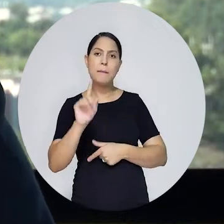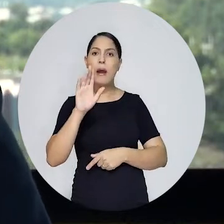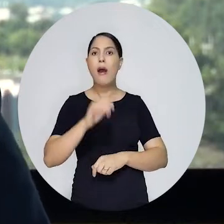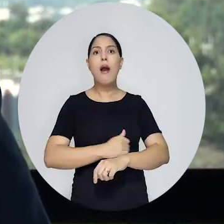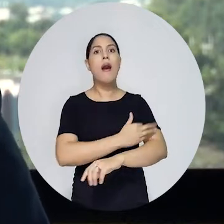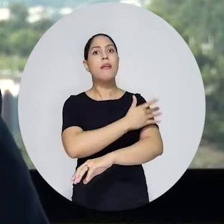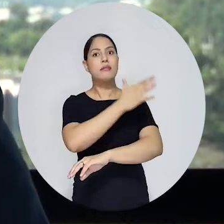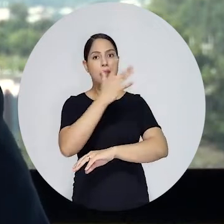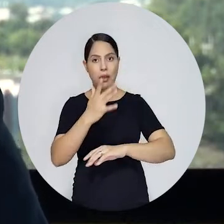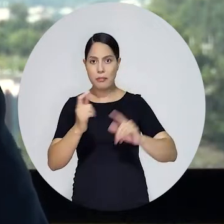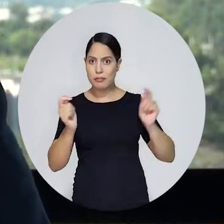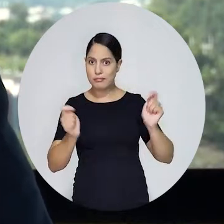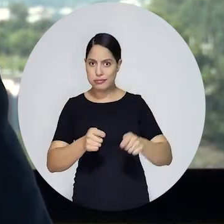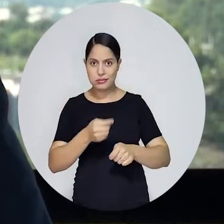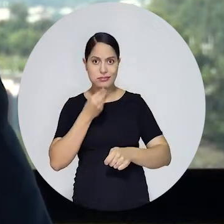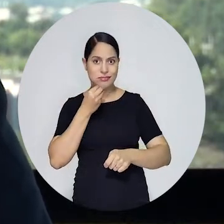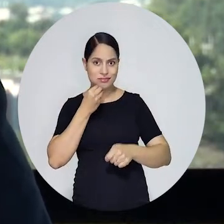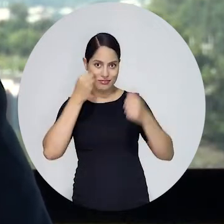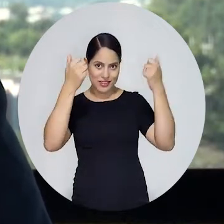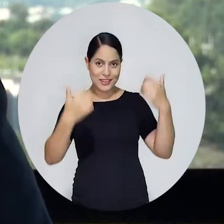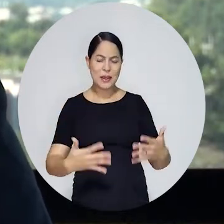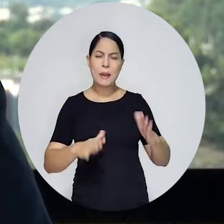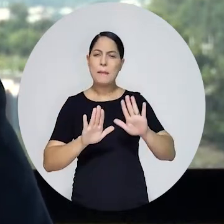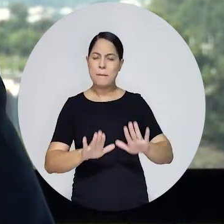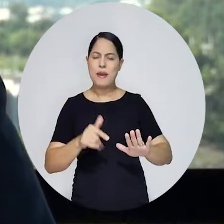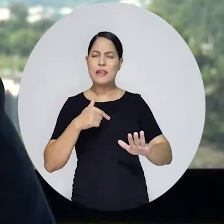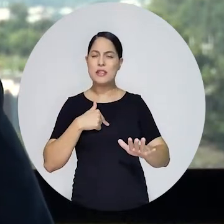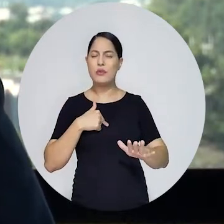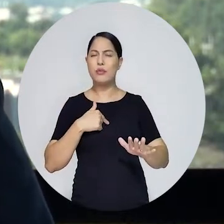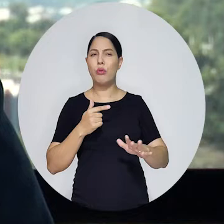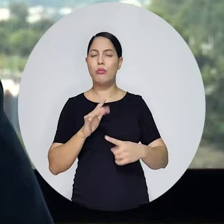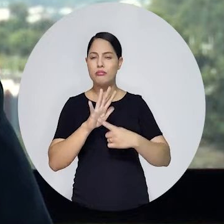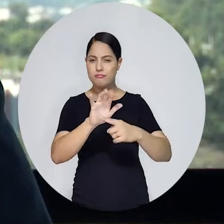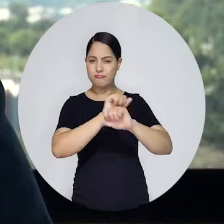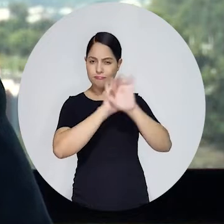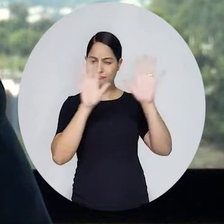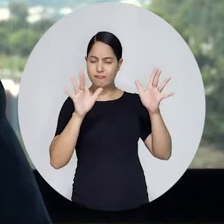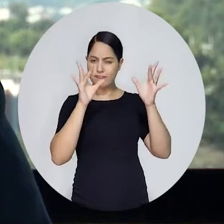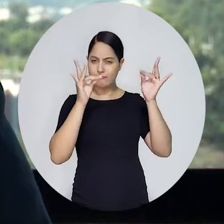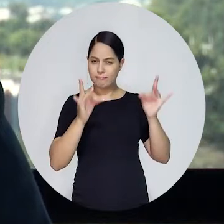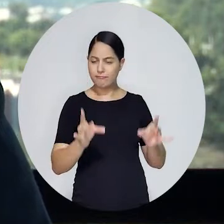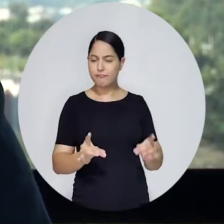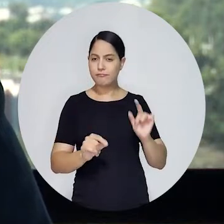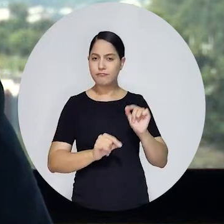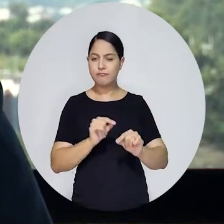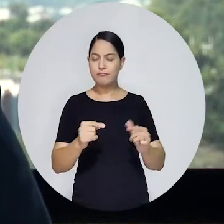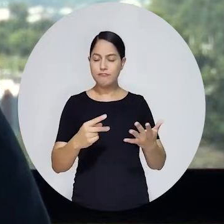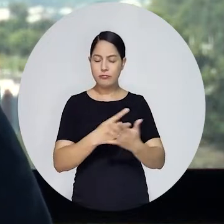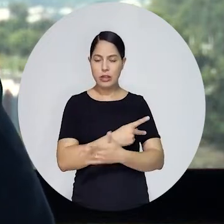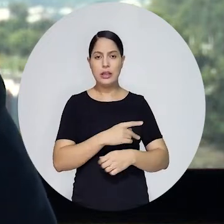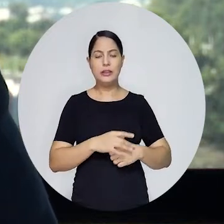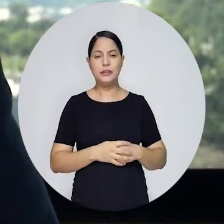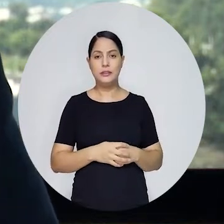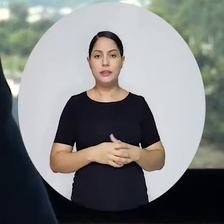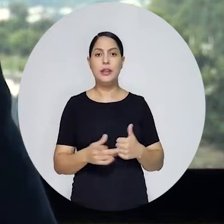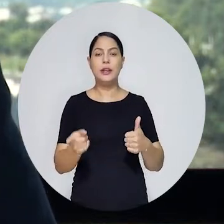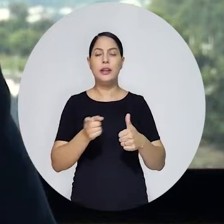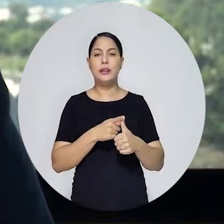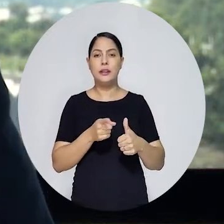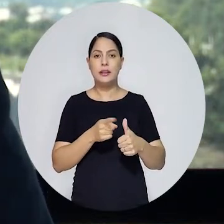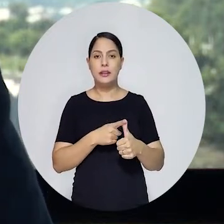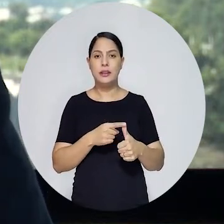a tarde inteira falando sobre todos eles. Mas eu poderia destacar aqui